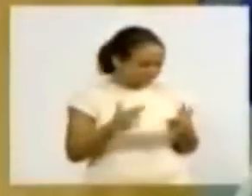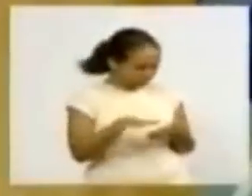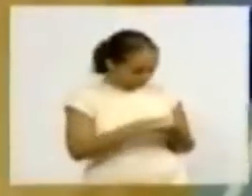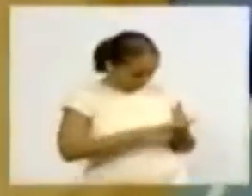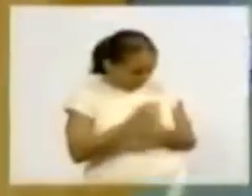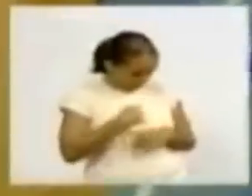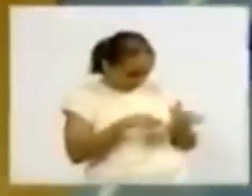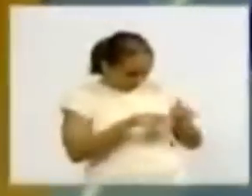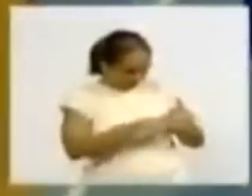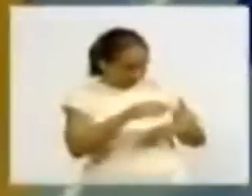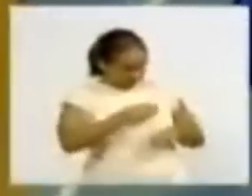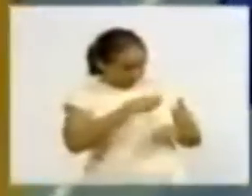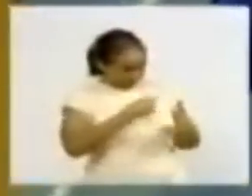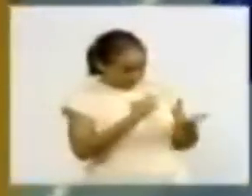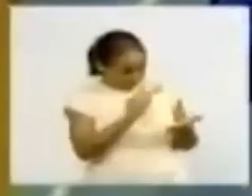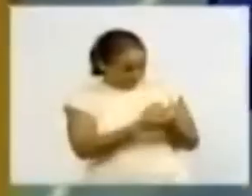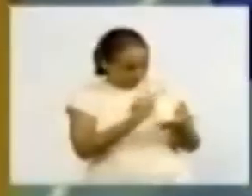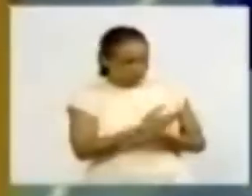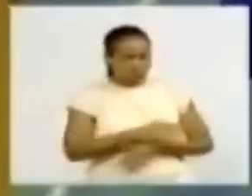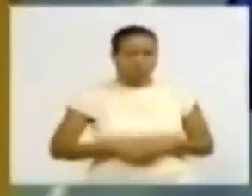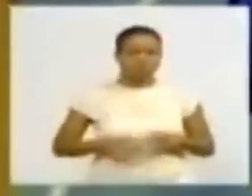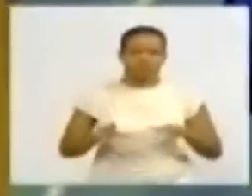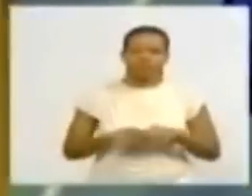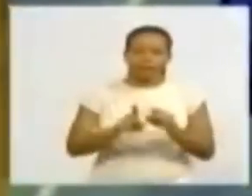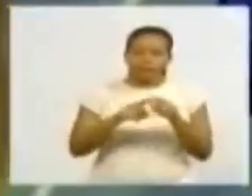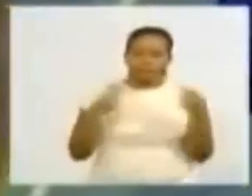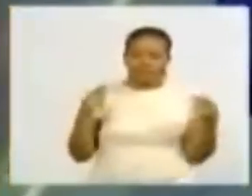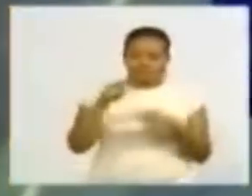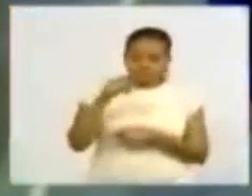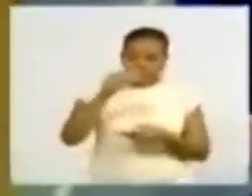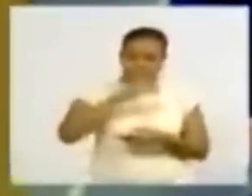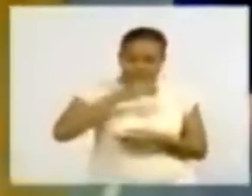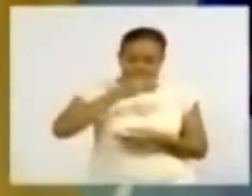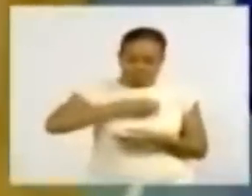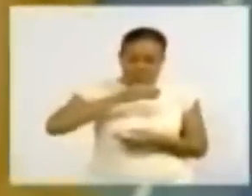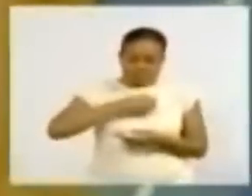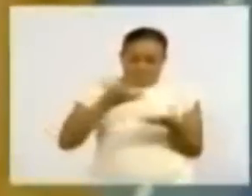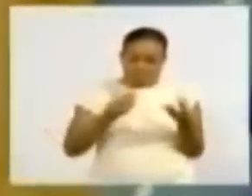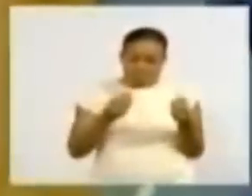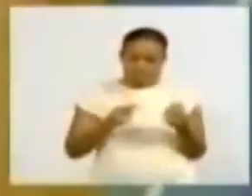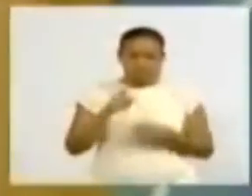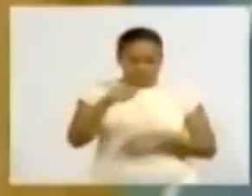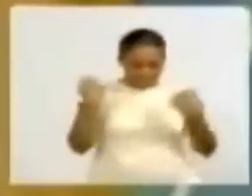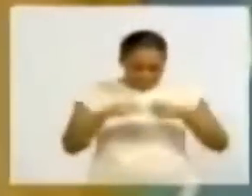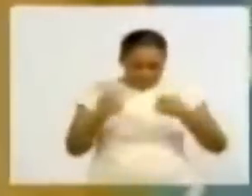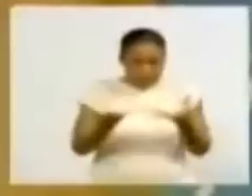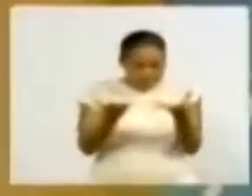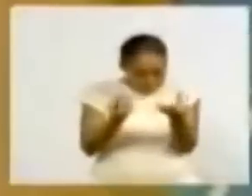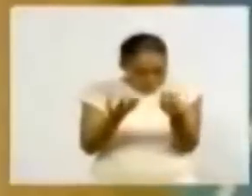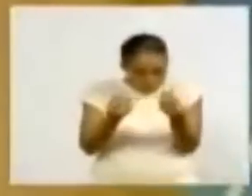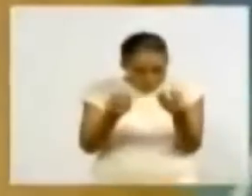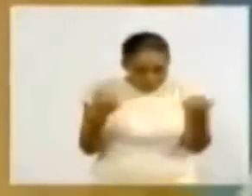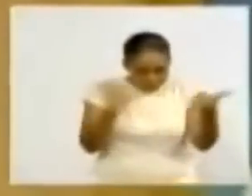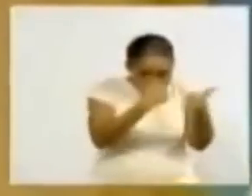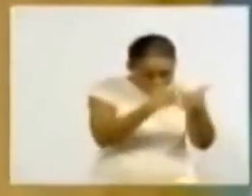Só que tem uma coisa. Quanto mais miséria você tem, maior é a sua necessidade de ficar